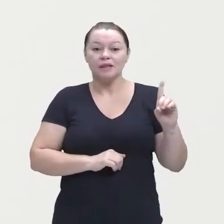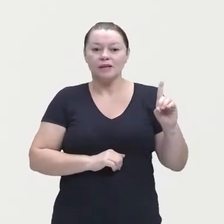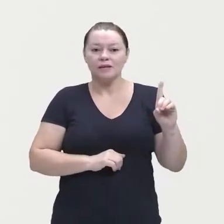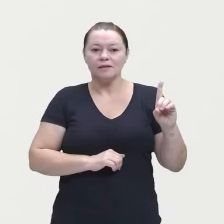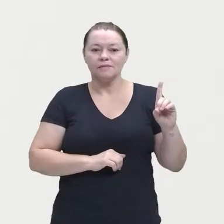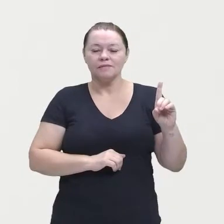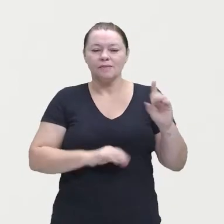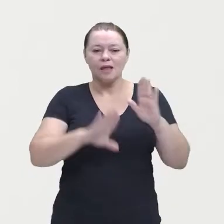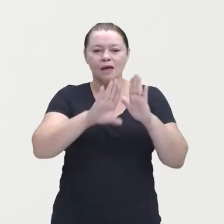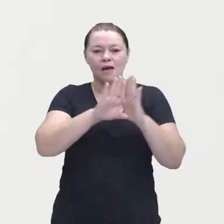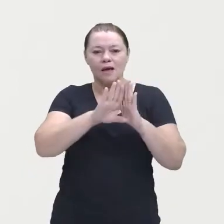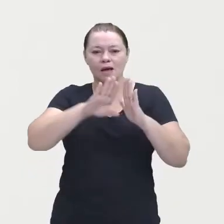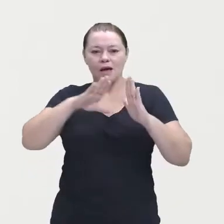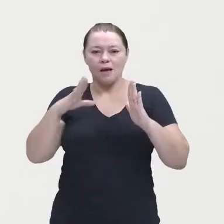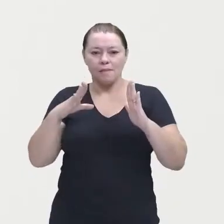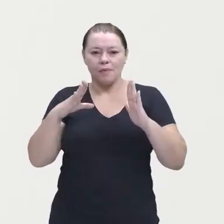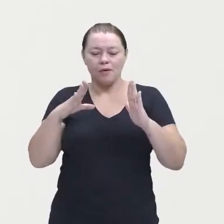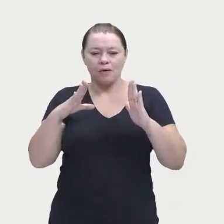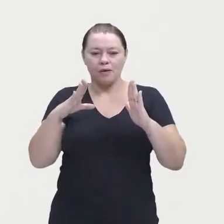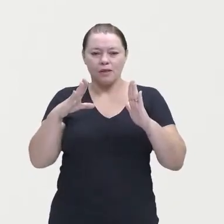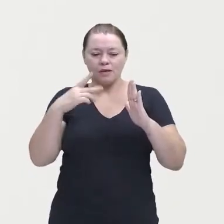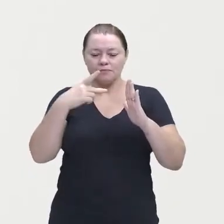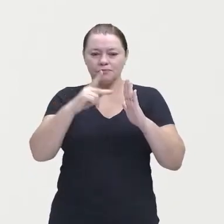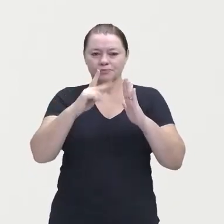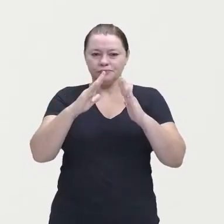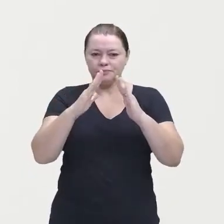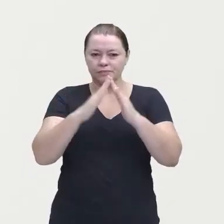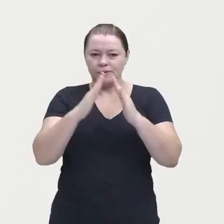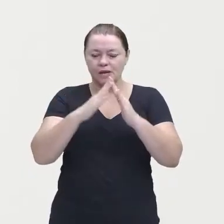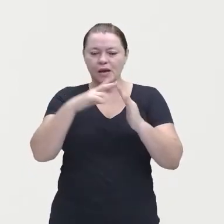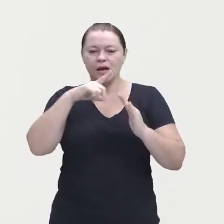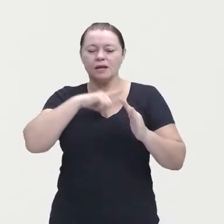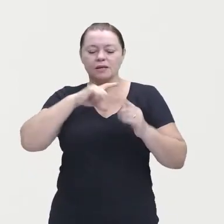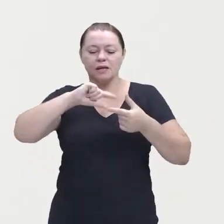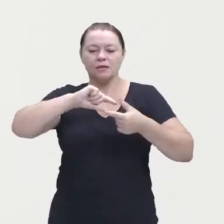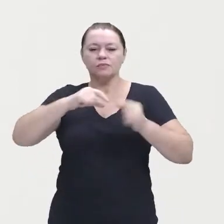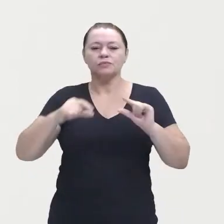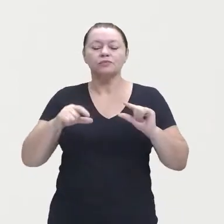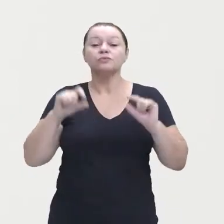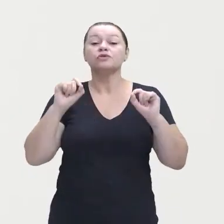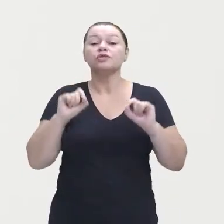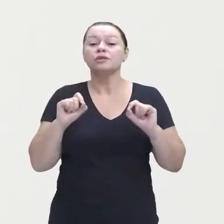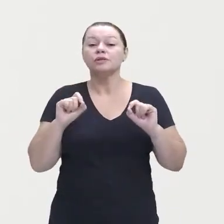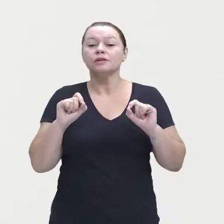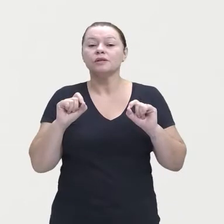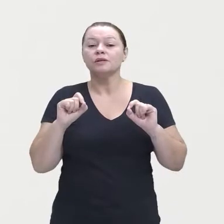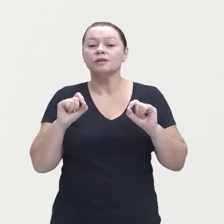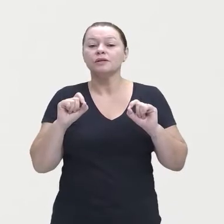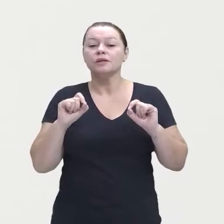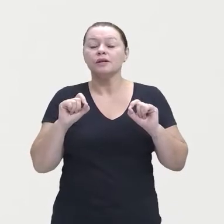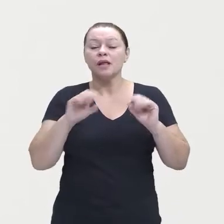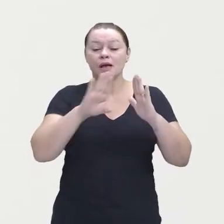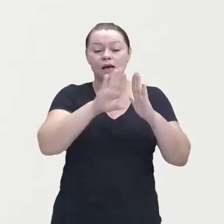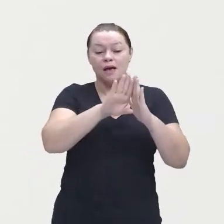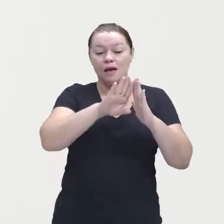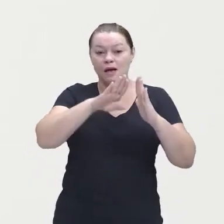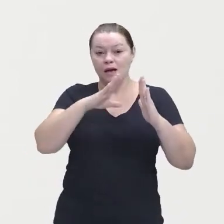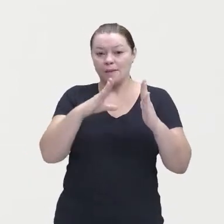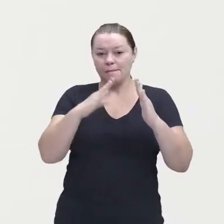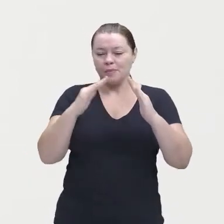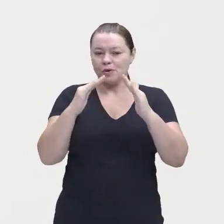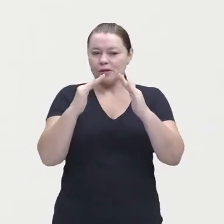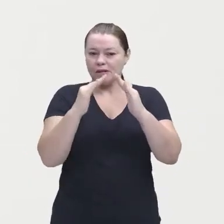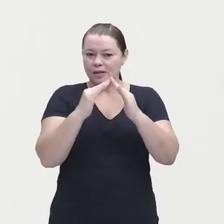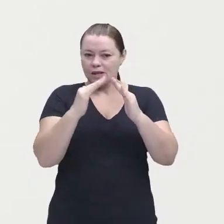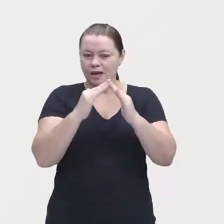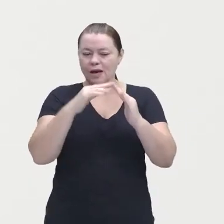A porta da casa tem o formato de um... A porta da